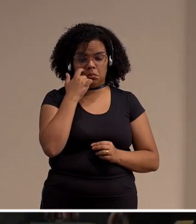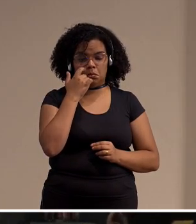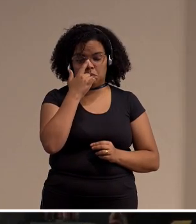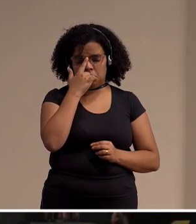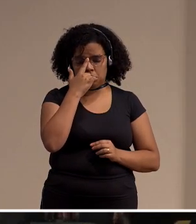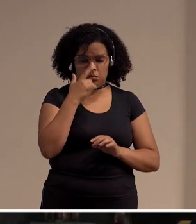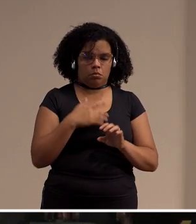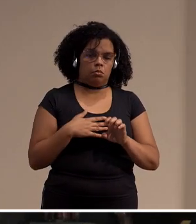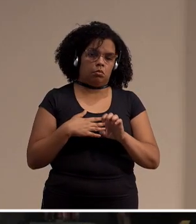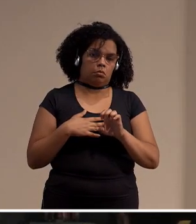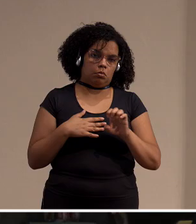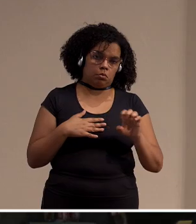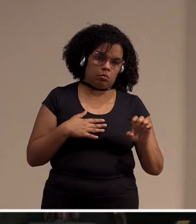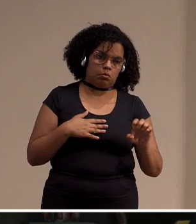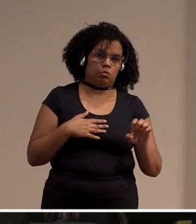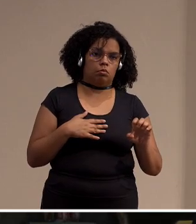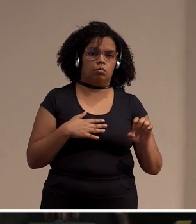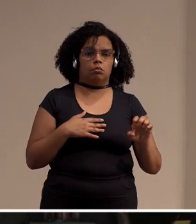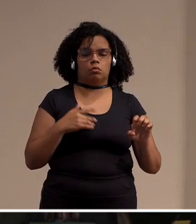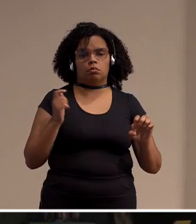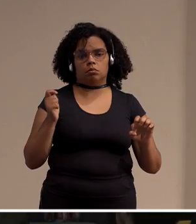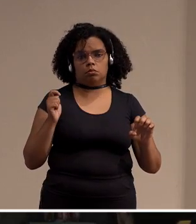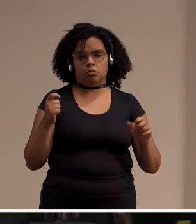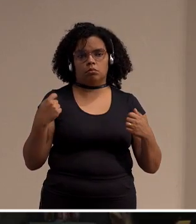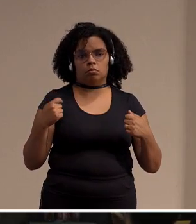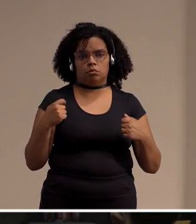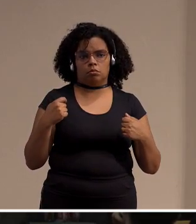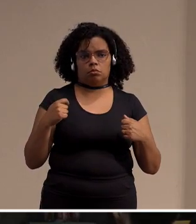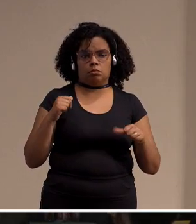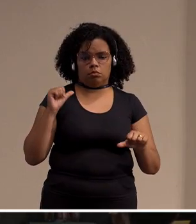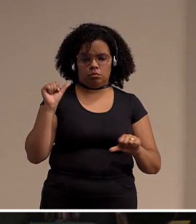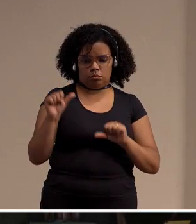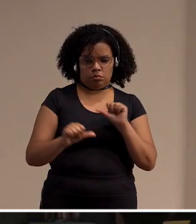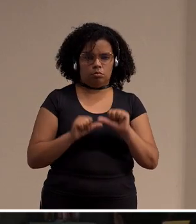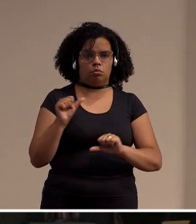que reinventar-se, se reinventar por completo.